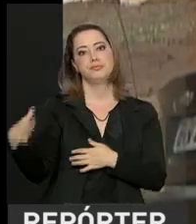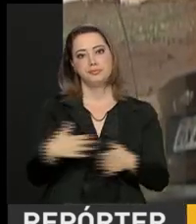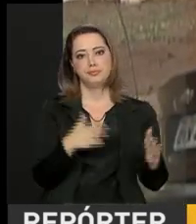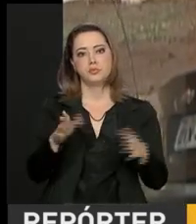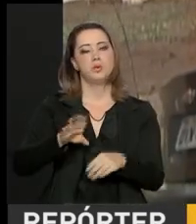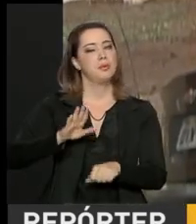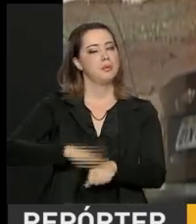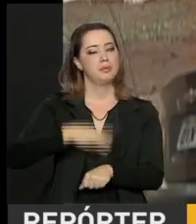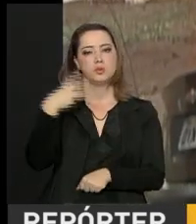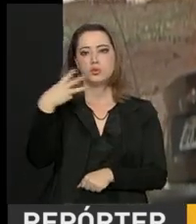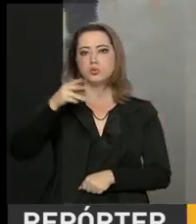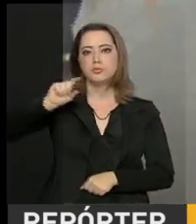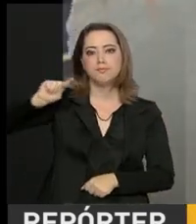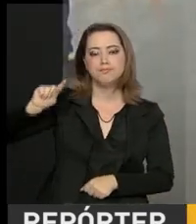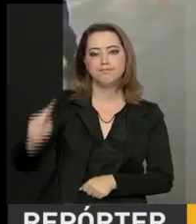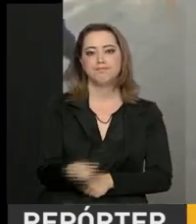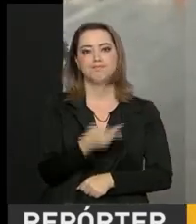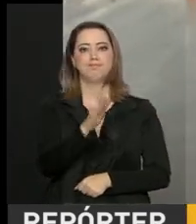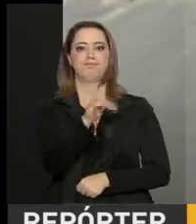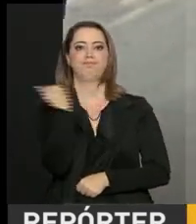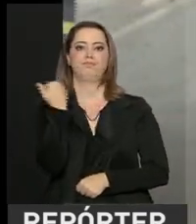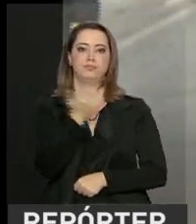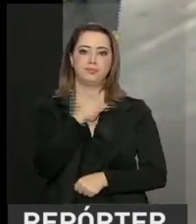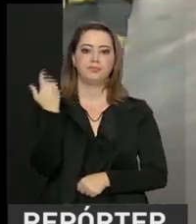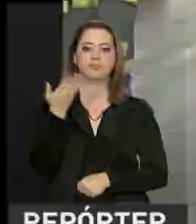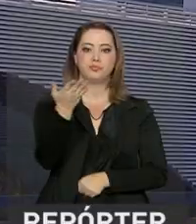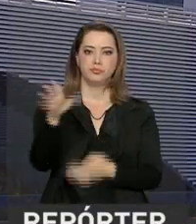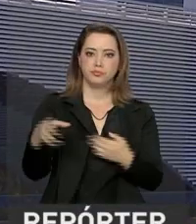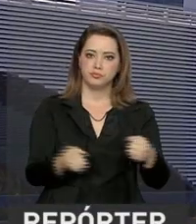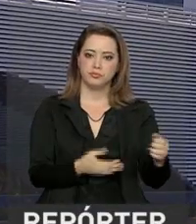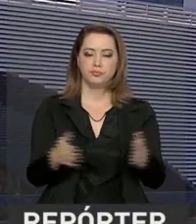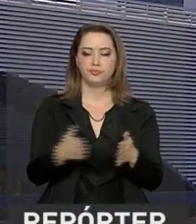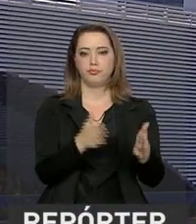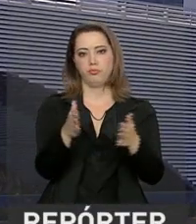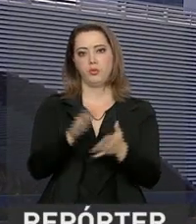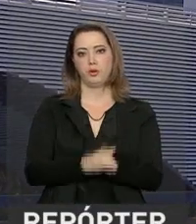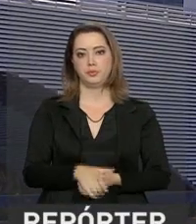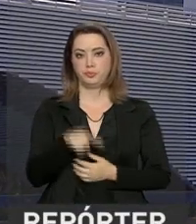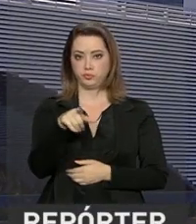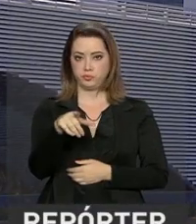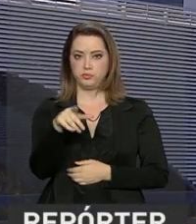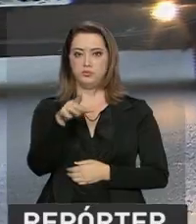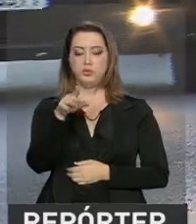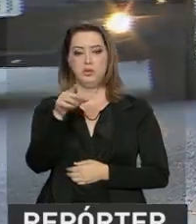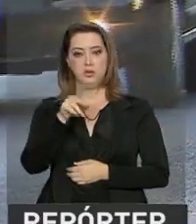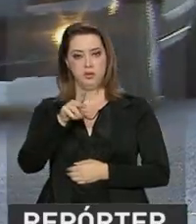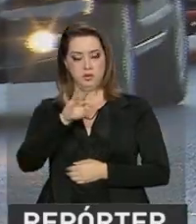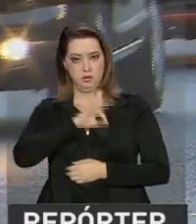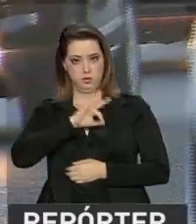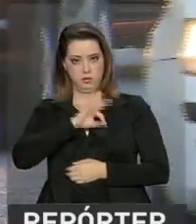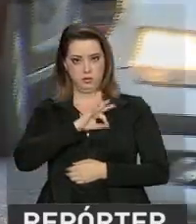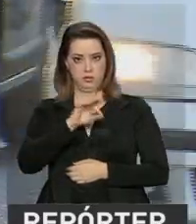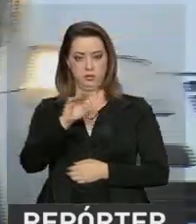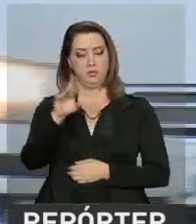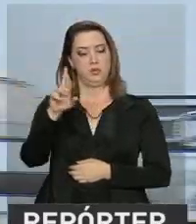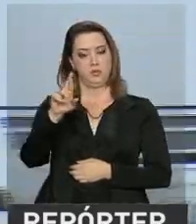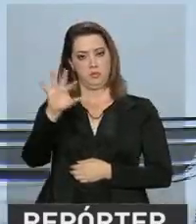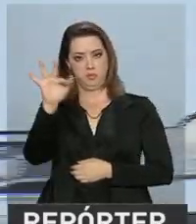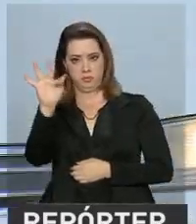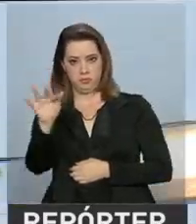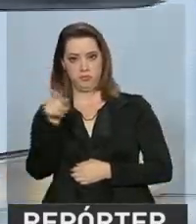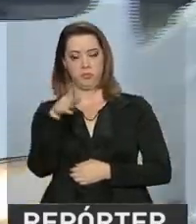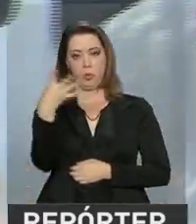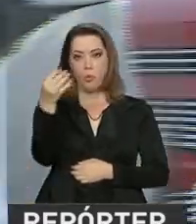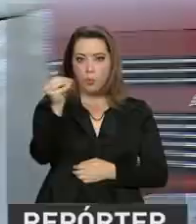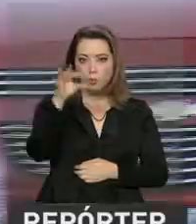de 3.000 pessoas perderam a vida nas estradas Segundo a polícia rodoviária federal 40% dos acidentes em